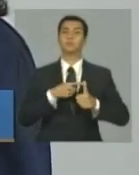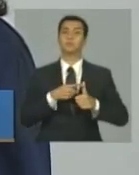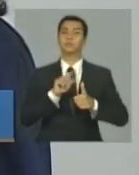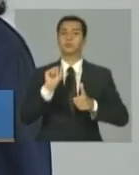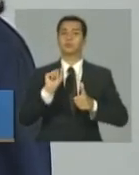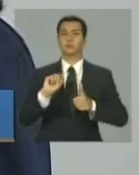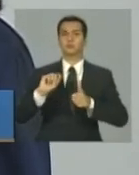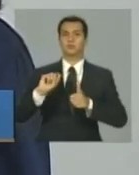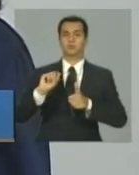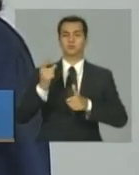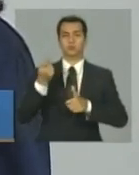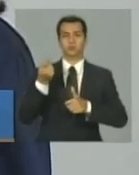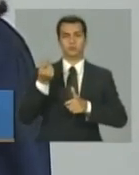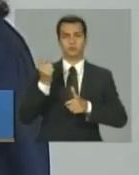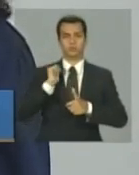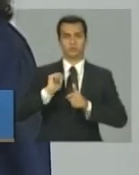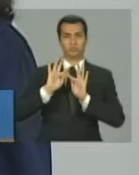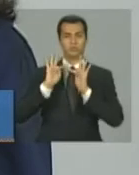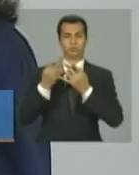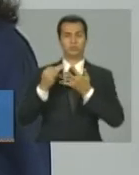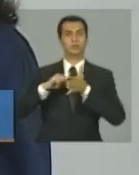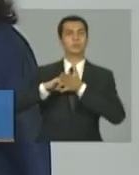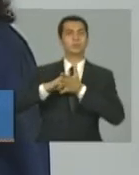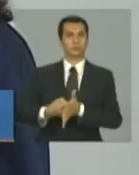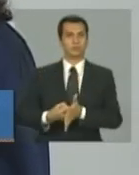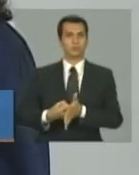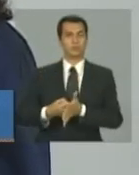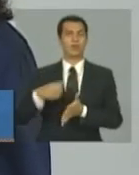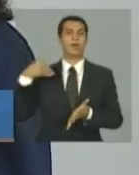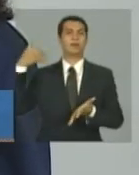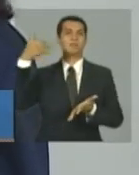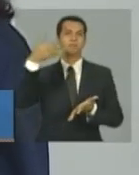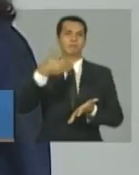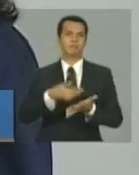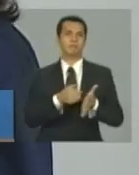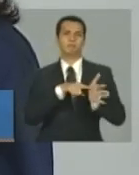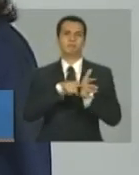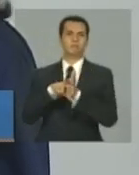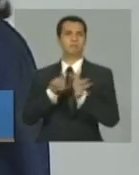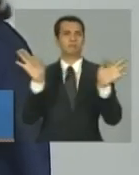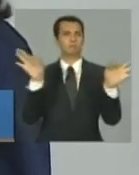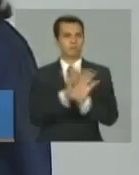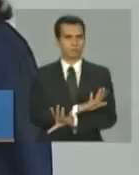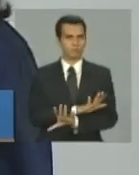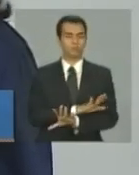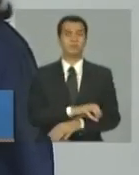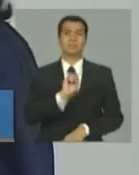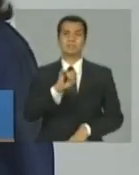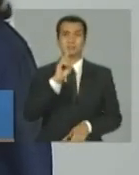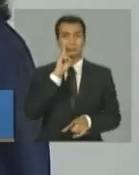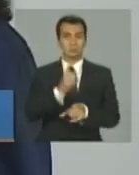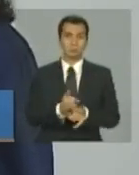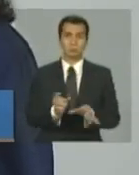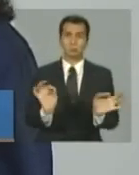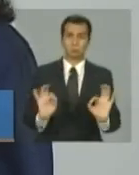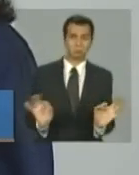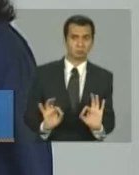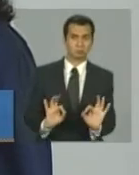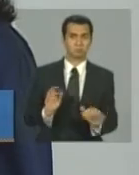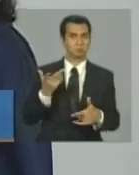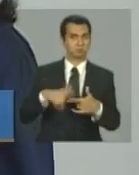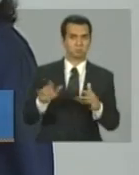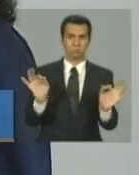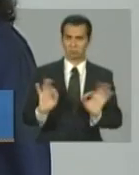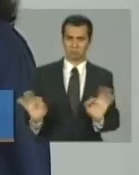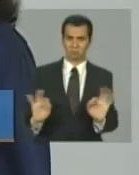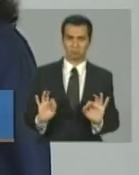bloqueio preventivo do benefício dessas famílias Até que a apuração seja concluída se não ficar identificado qualquer dolo ou